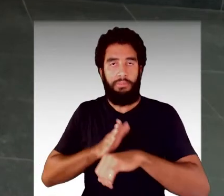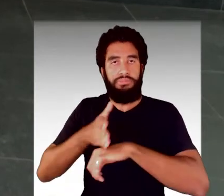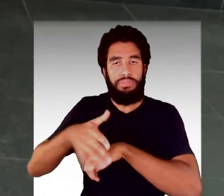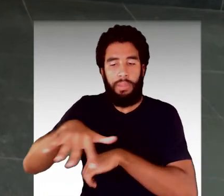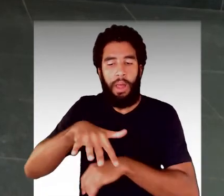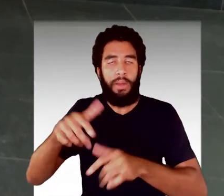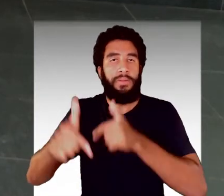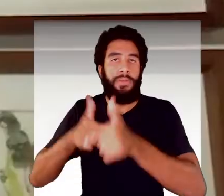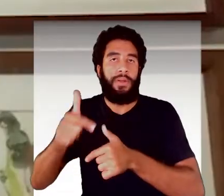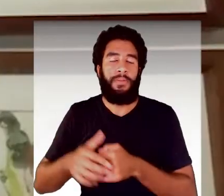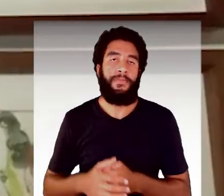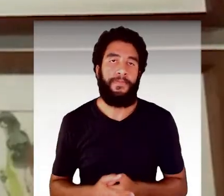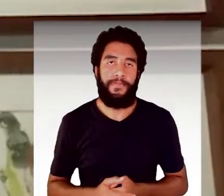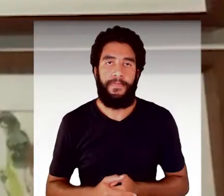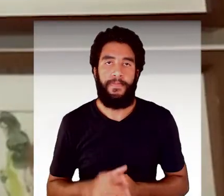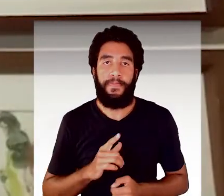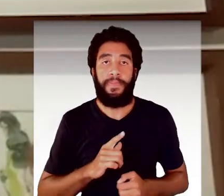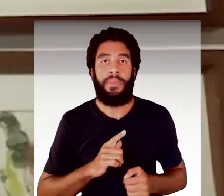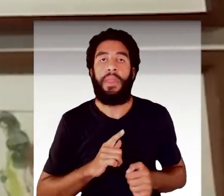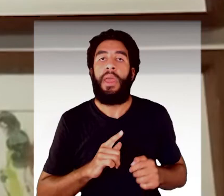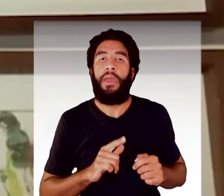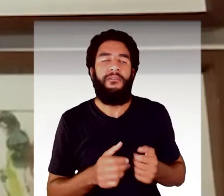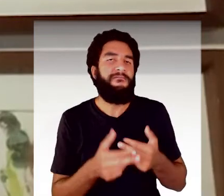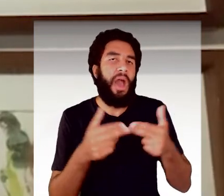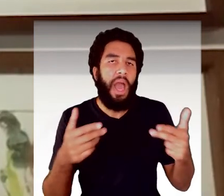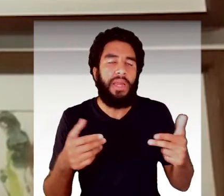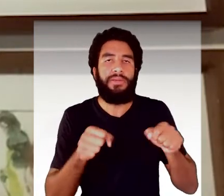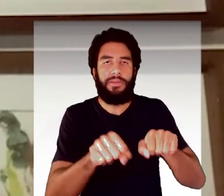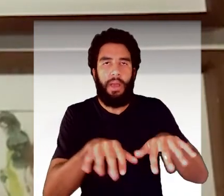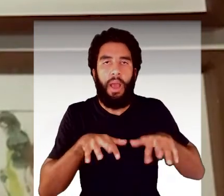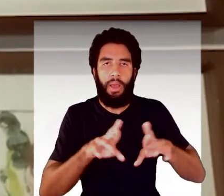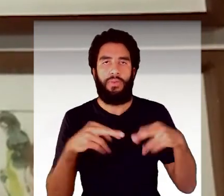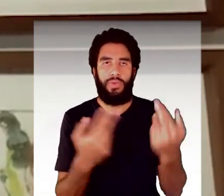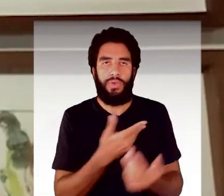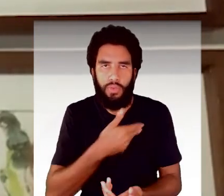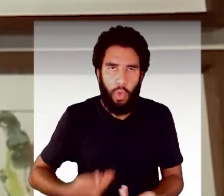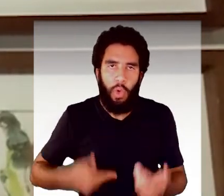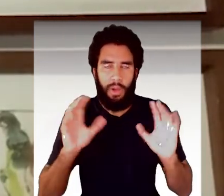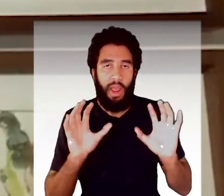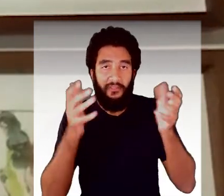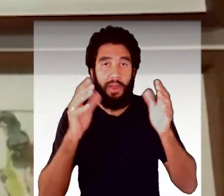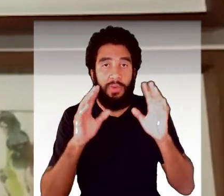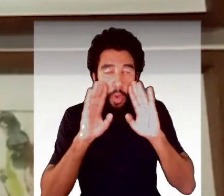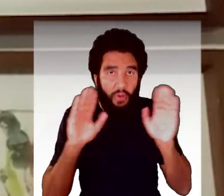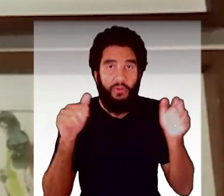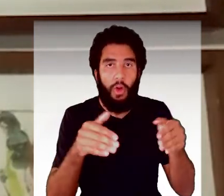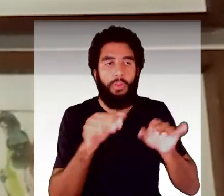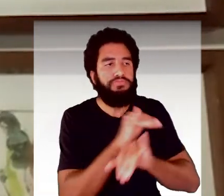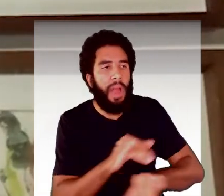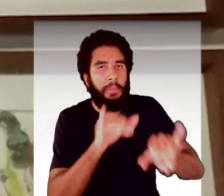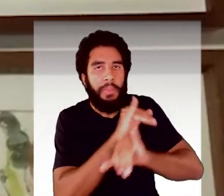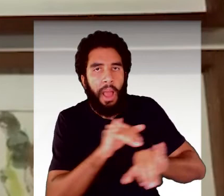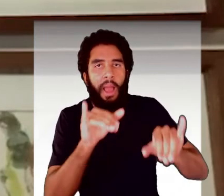no mercado do trabalho? Além de ações orientativas, como audiências públicas, reuniões e outros eventos voltados para